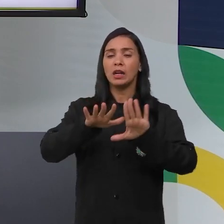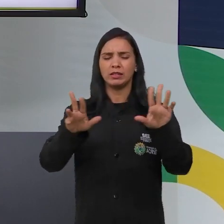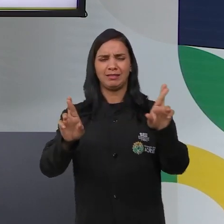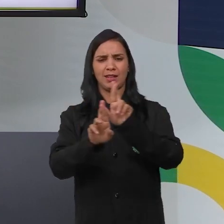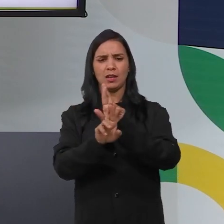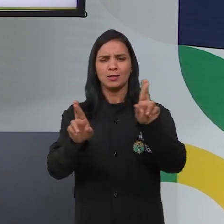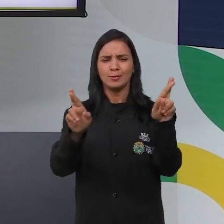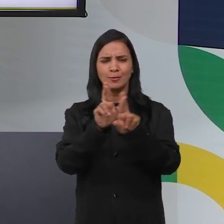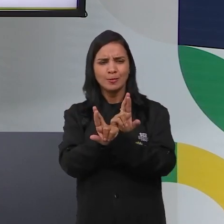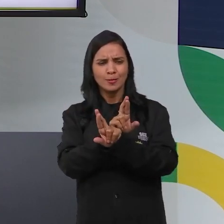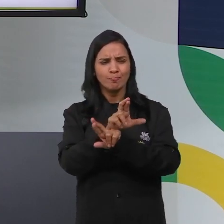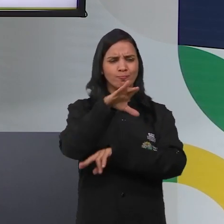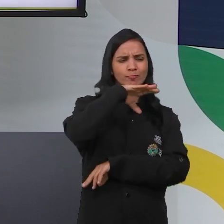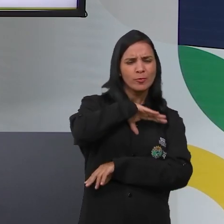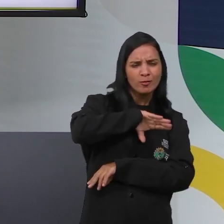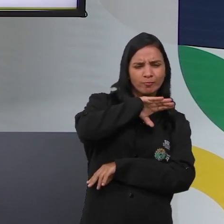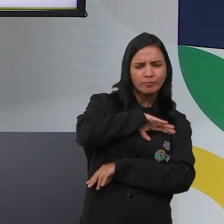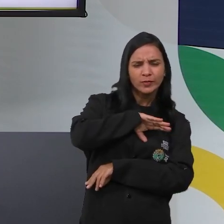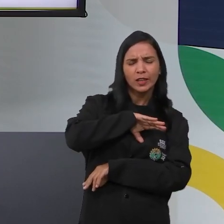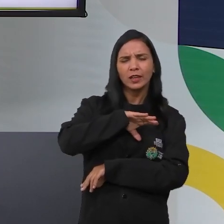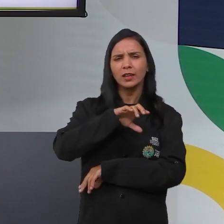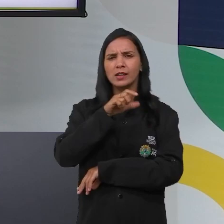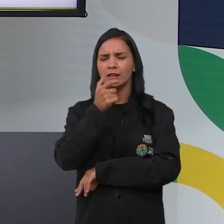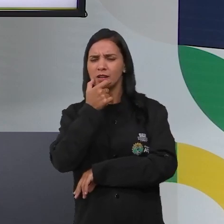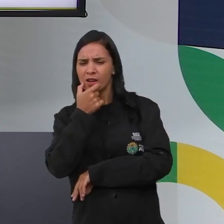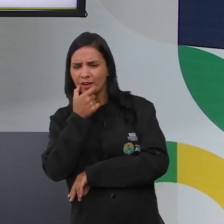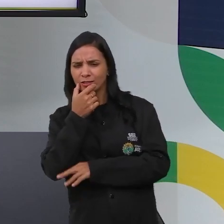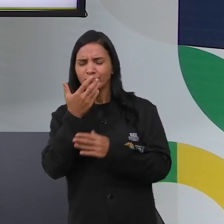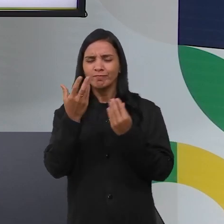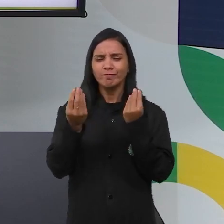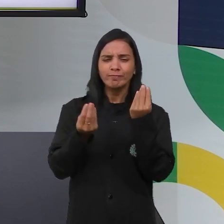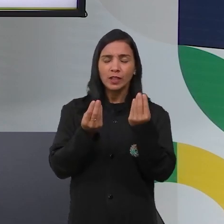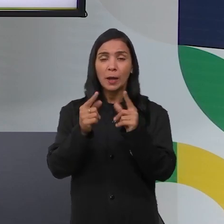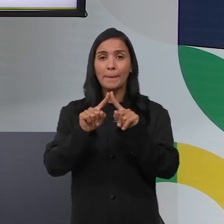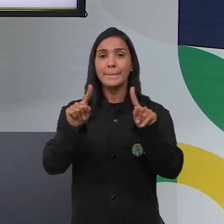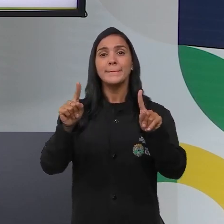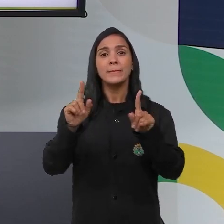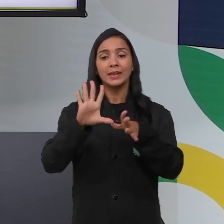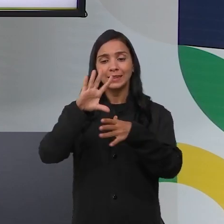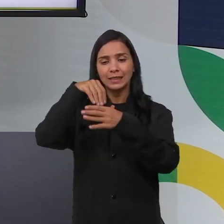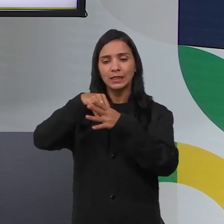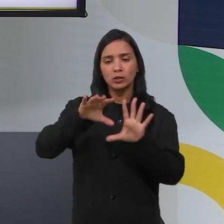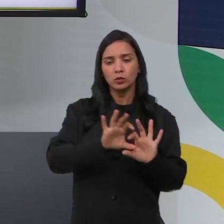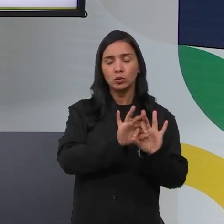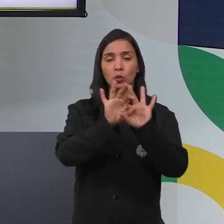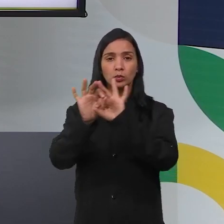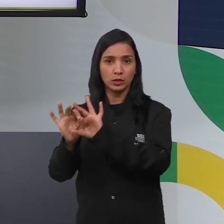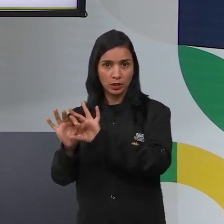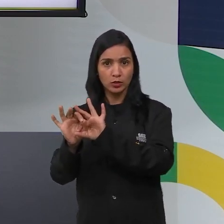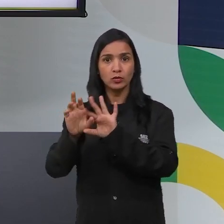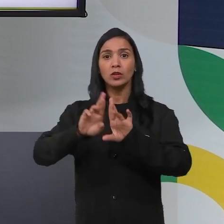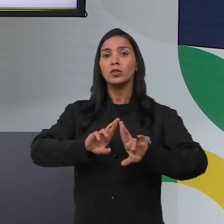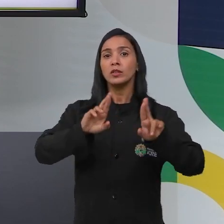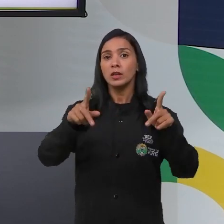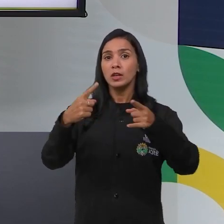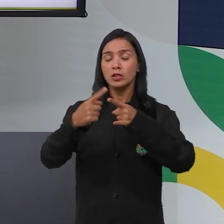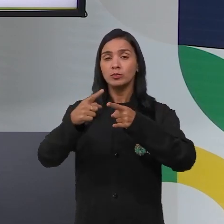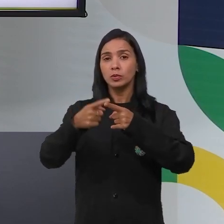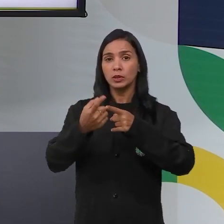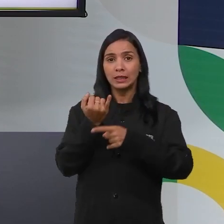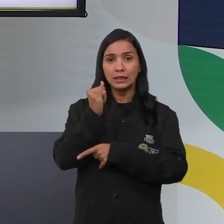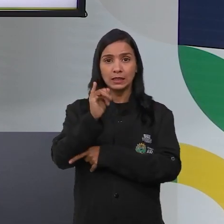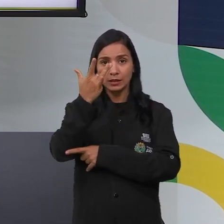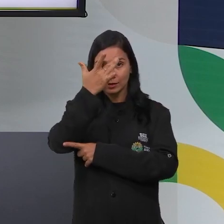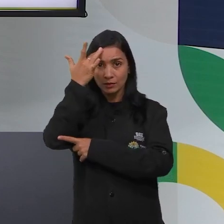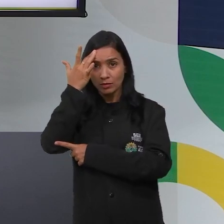língua inglesa com a língua portuguesa. Porém, nesse caso, faz mais sentido para quem fala a língua inglesa, nesse